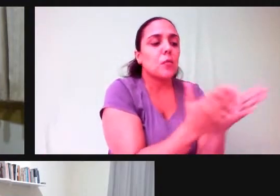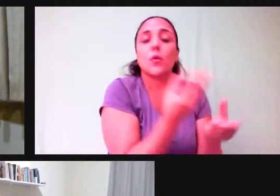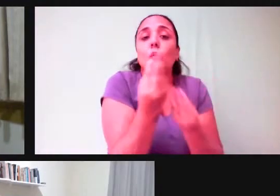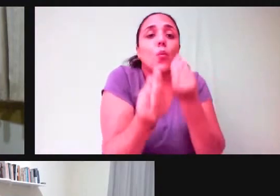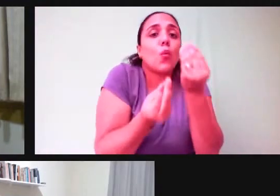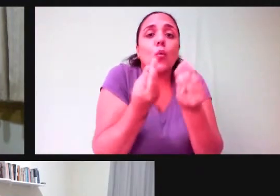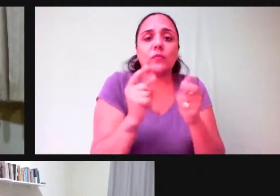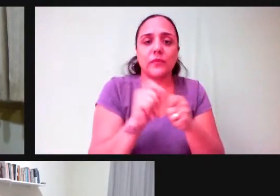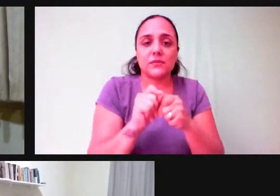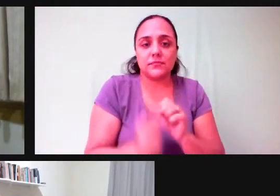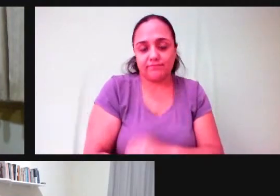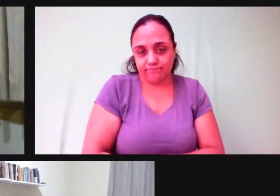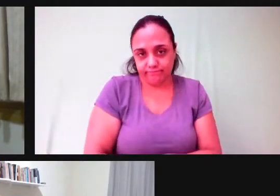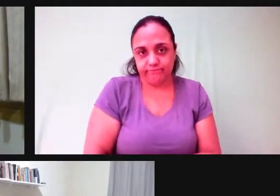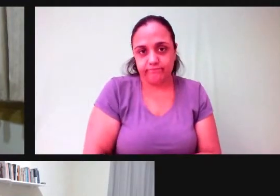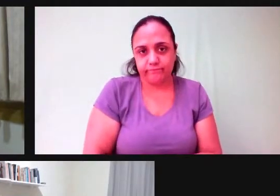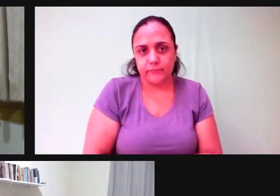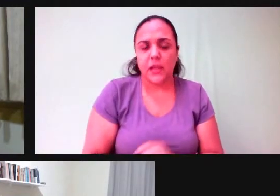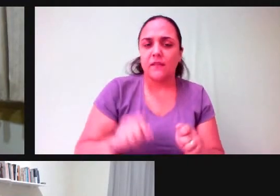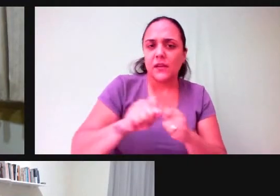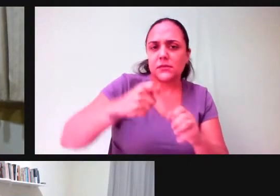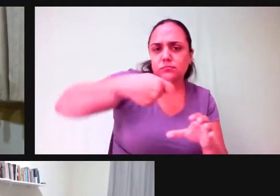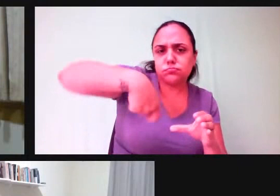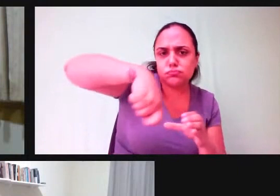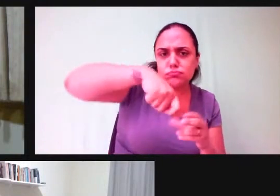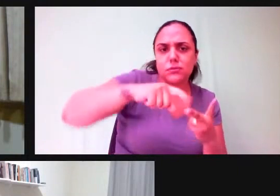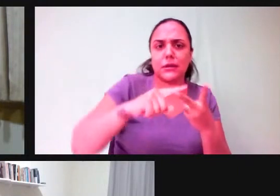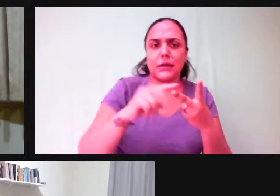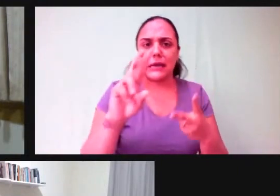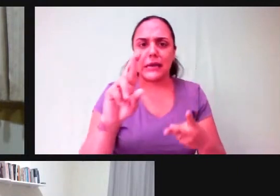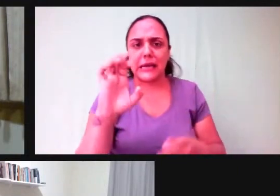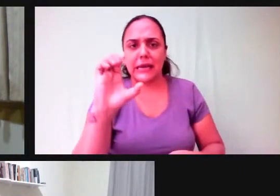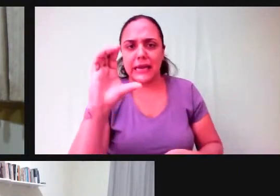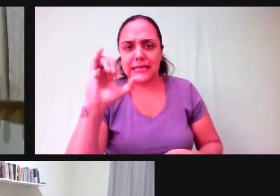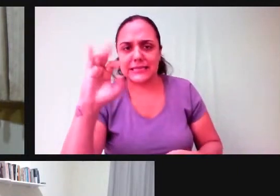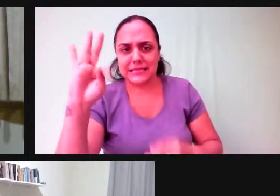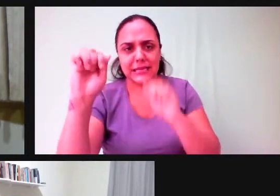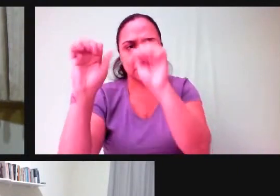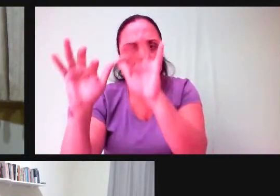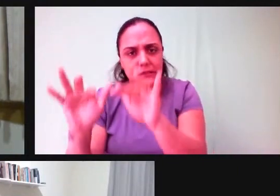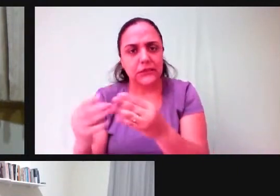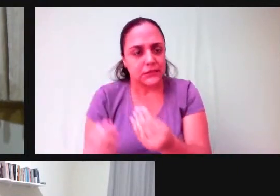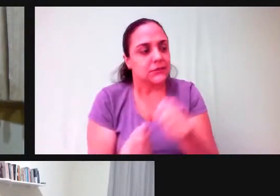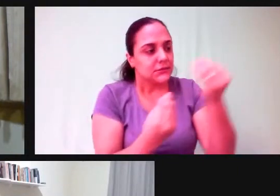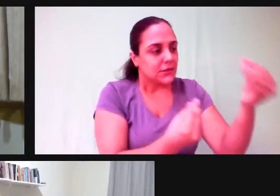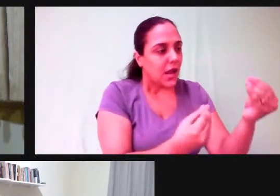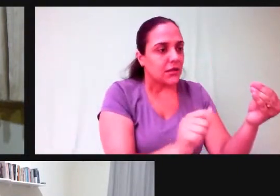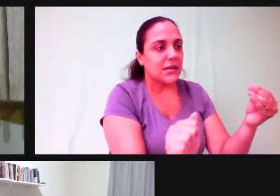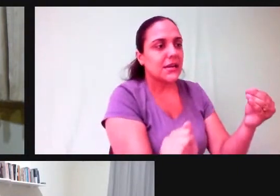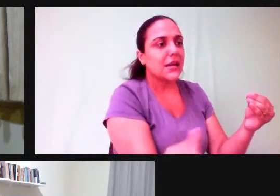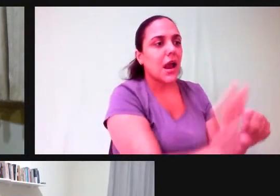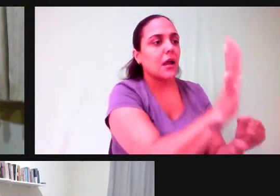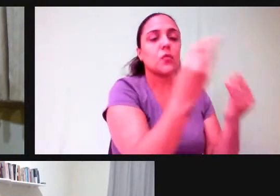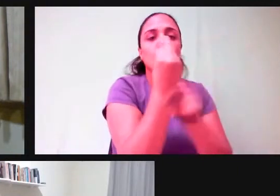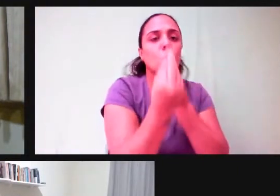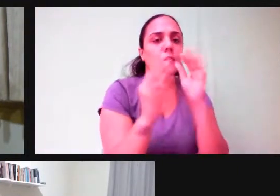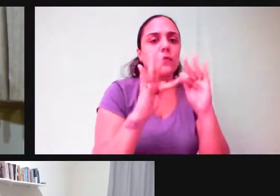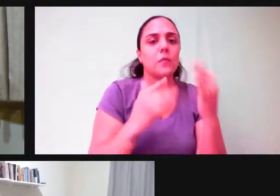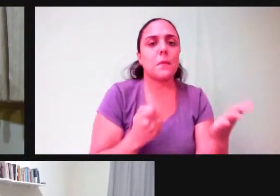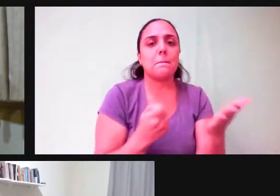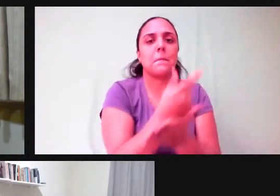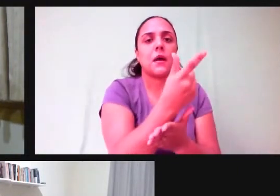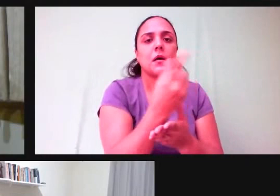pode desenvolver, por exemplo, preparações, receitas, orientações, utilizando alimentos mais acessíveis, né, do ponto de